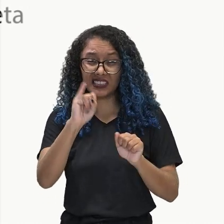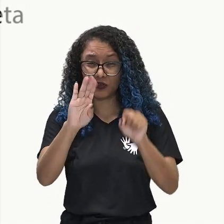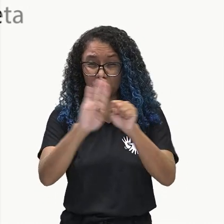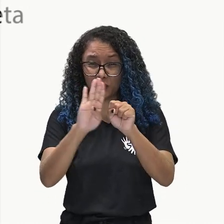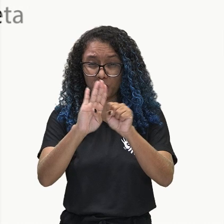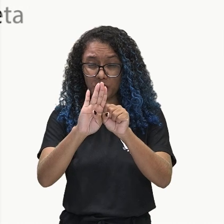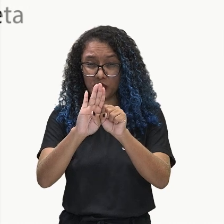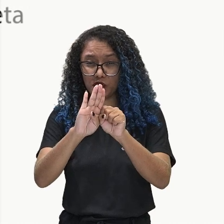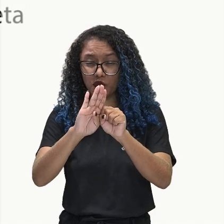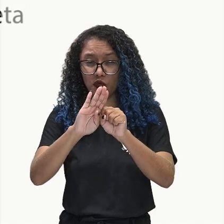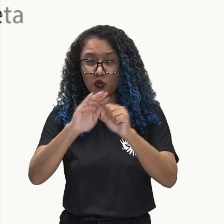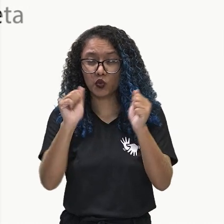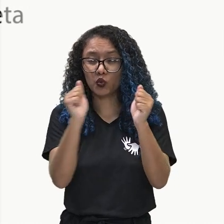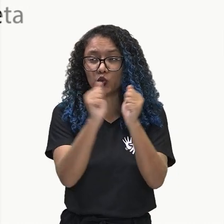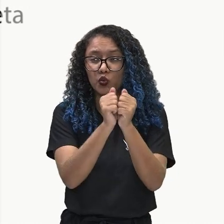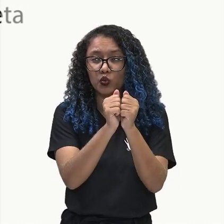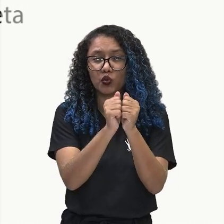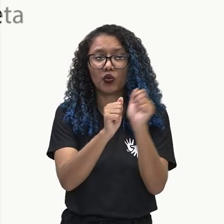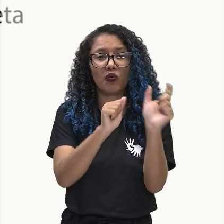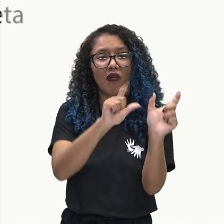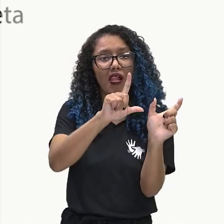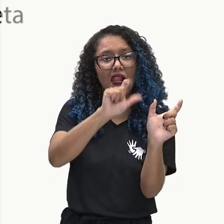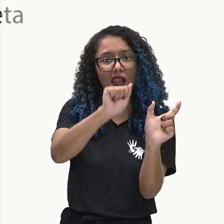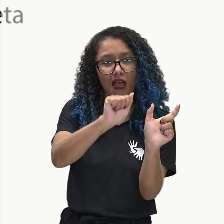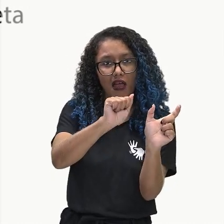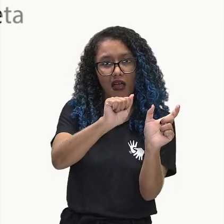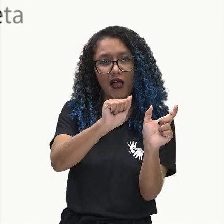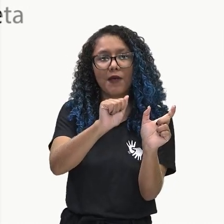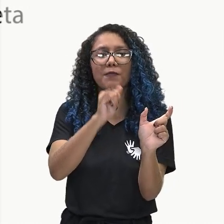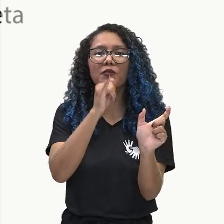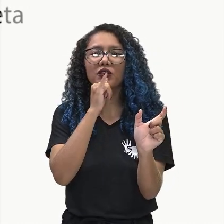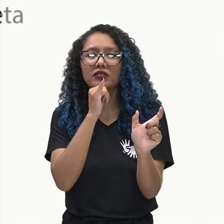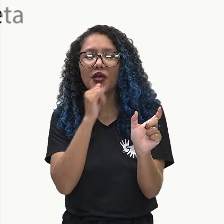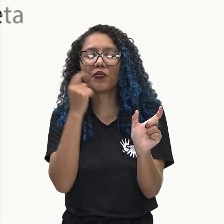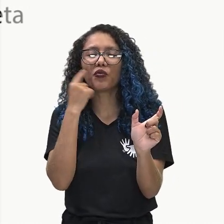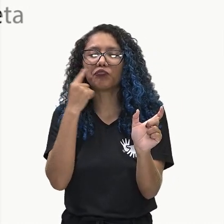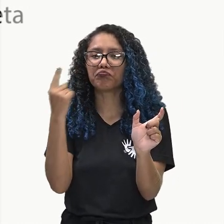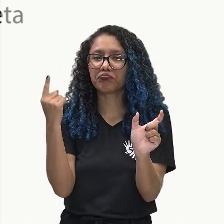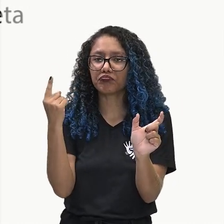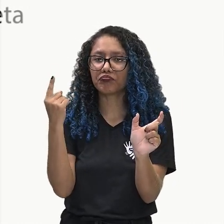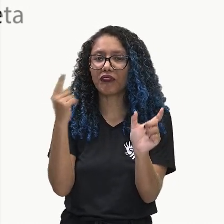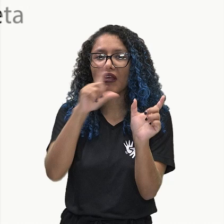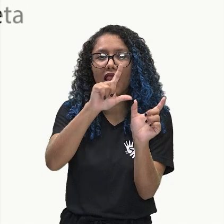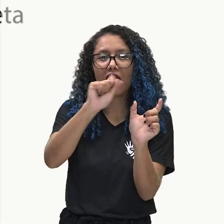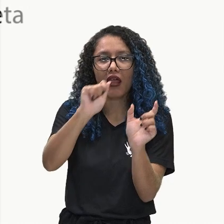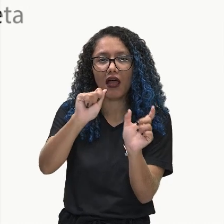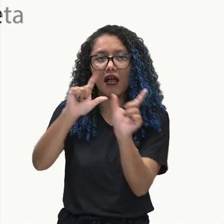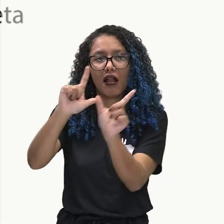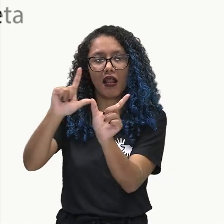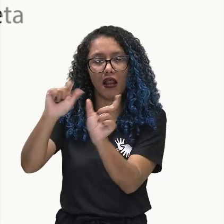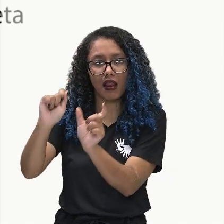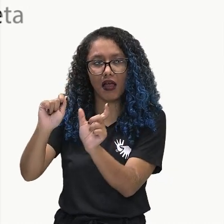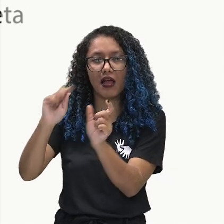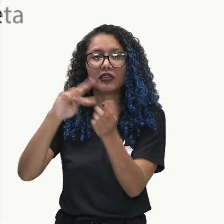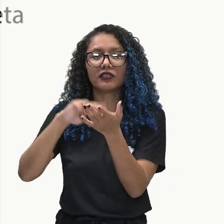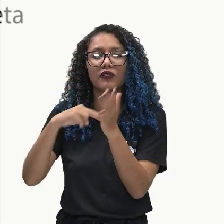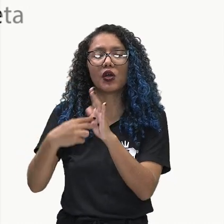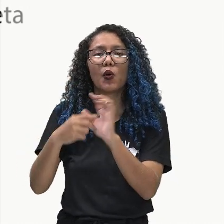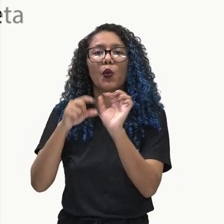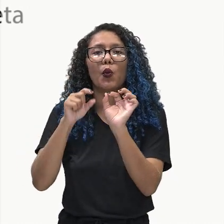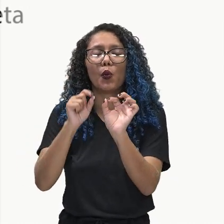por la, como la toalha, la cama, la mujer, isso quer dizer que é um